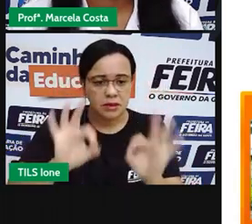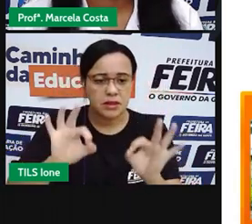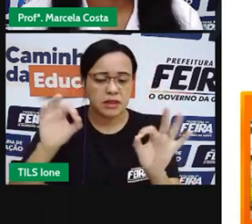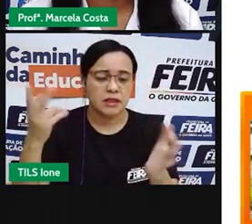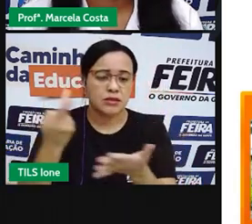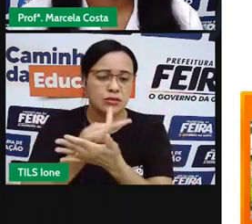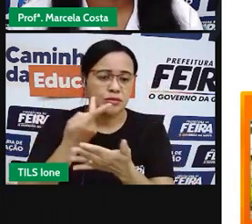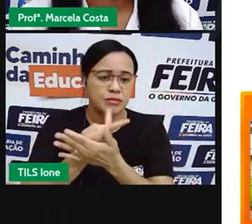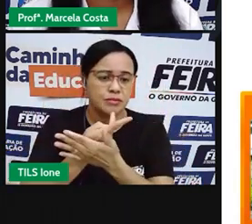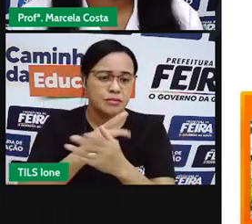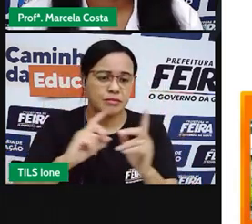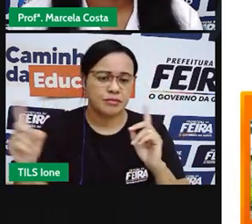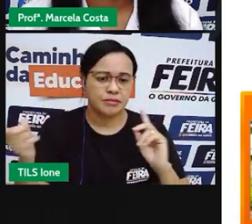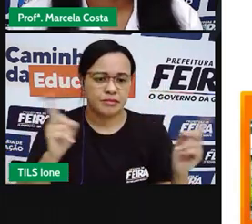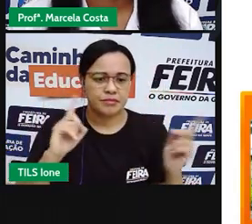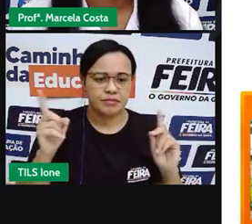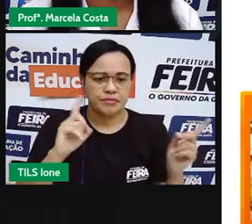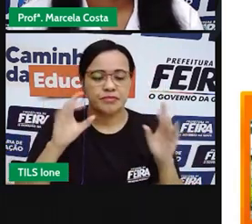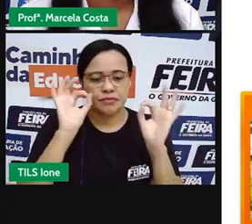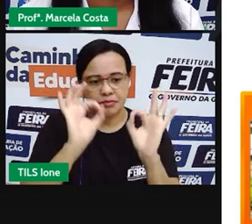correto.